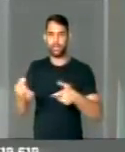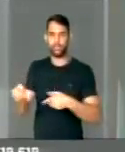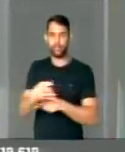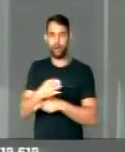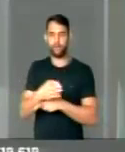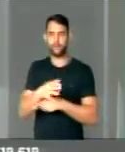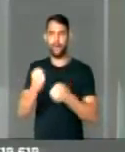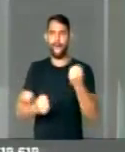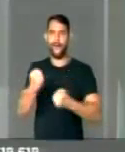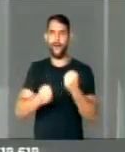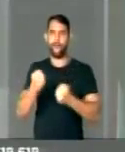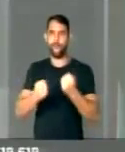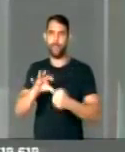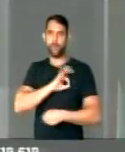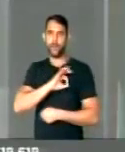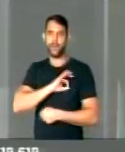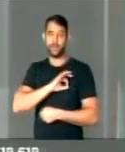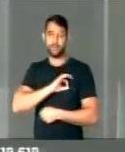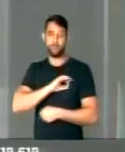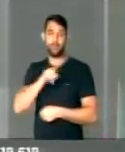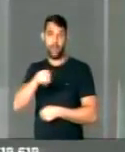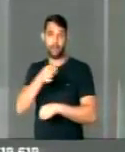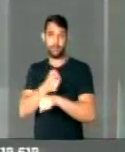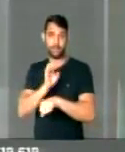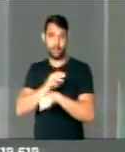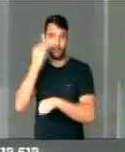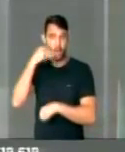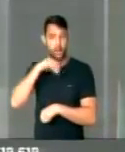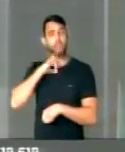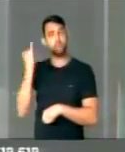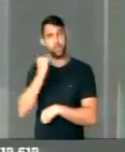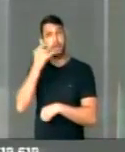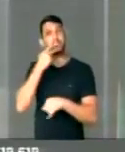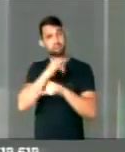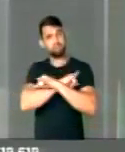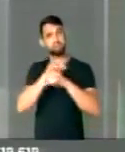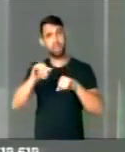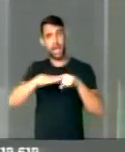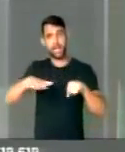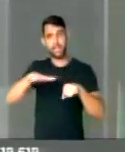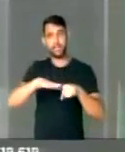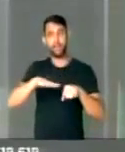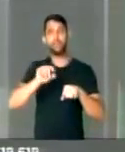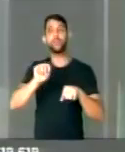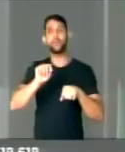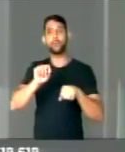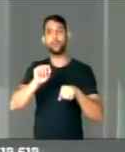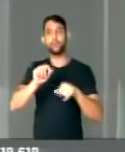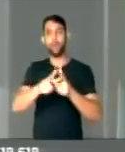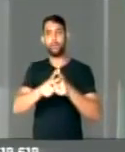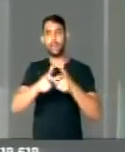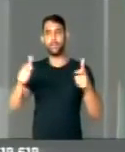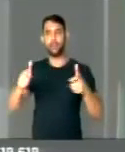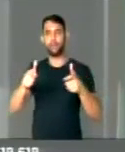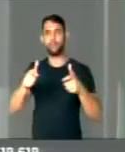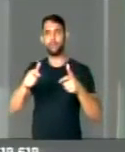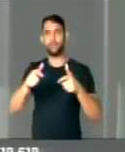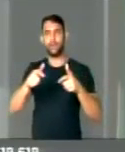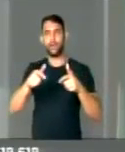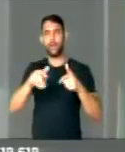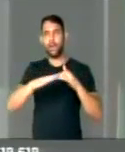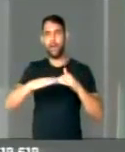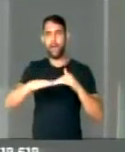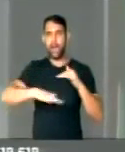novas viaturas. No Maranhão há mais um feito que merece ser destacado. A questão da ampliação da malha